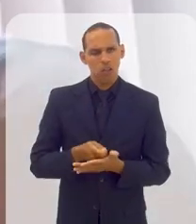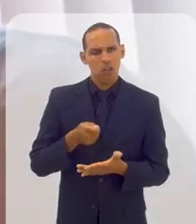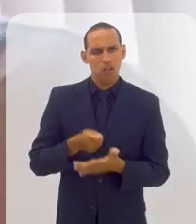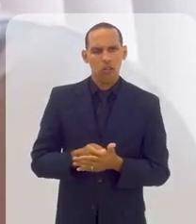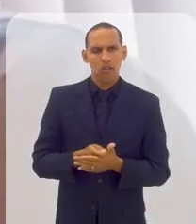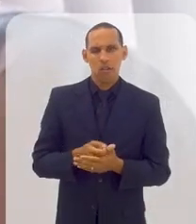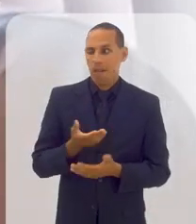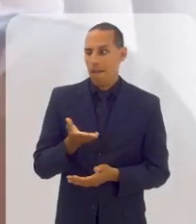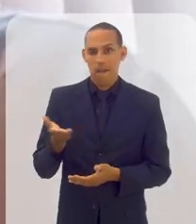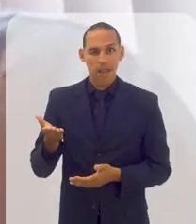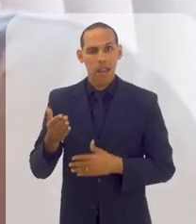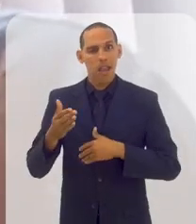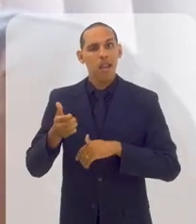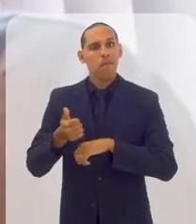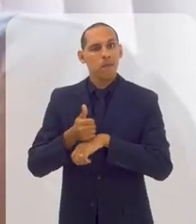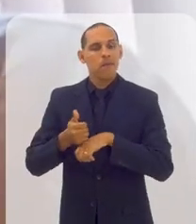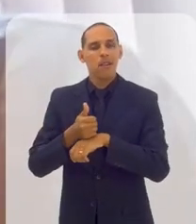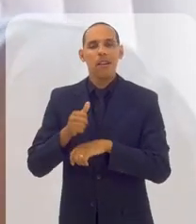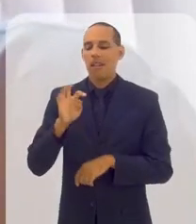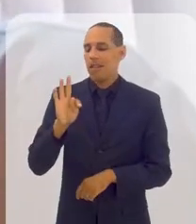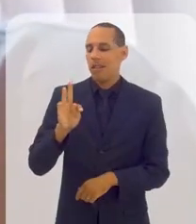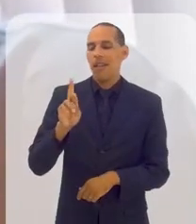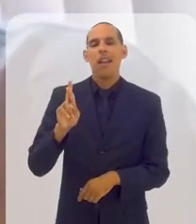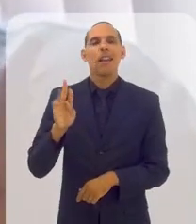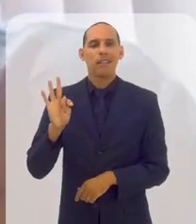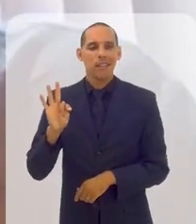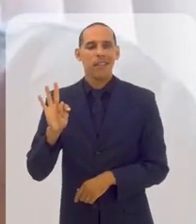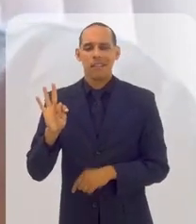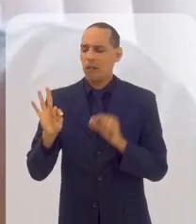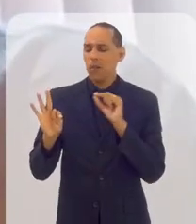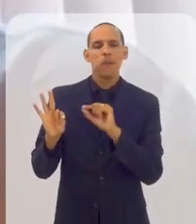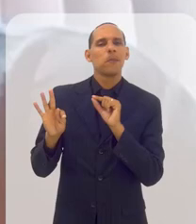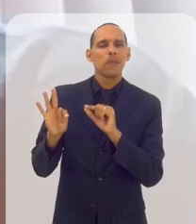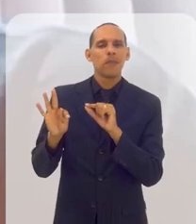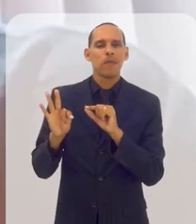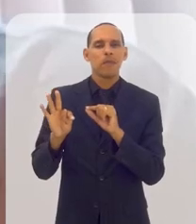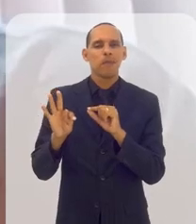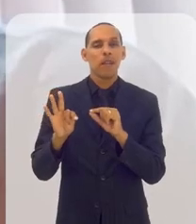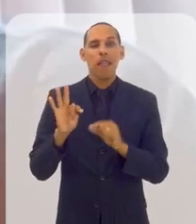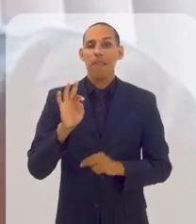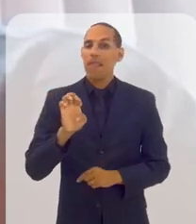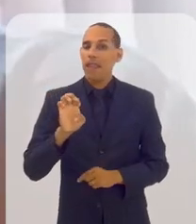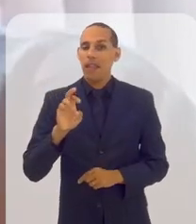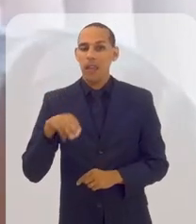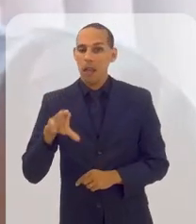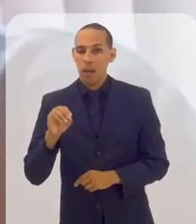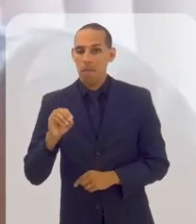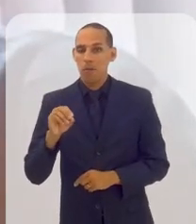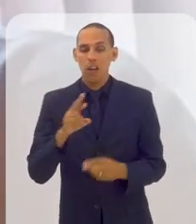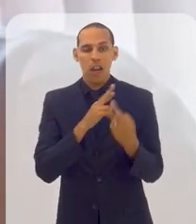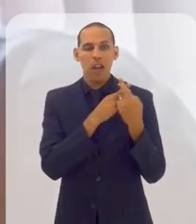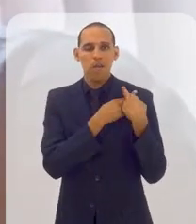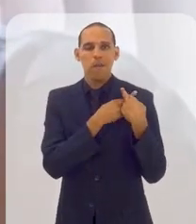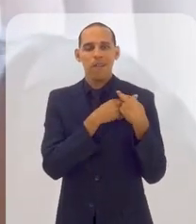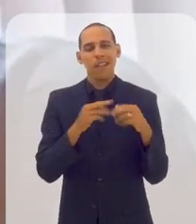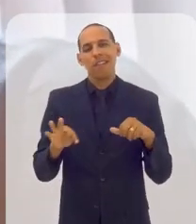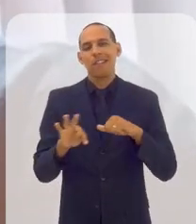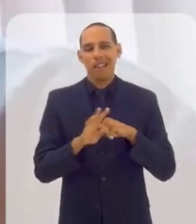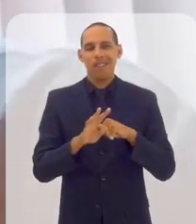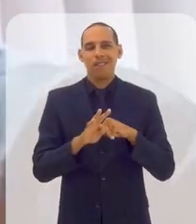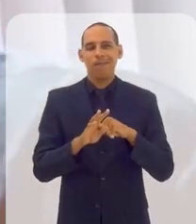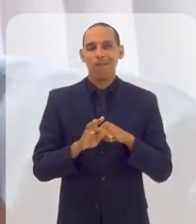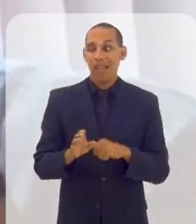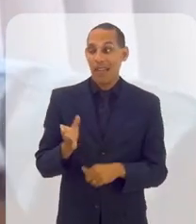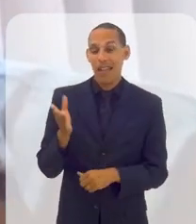é exigir desses profissionais uma coisa chamada TRT. O TRT é uma sigla que diz Termo de Responsabilidade